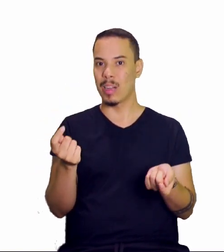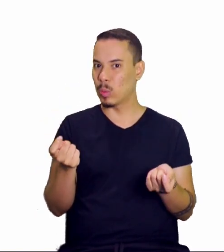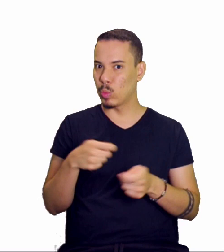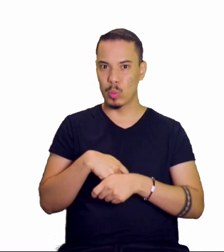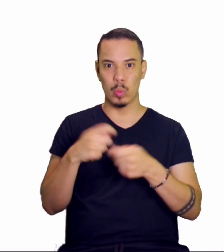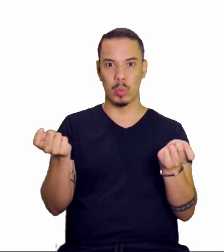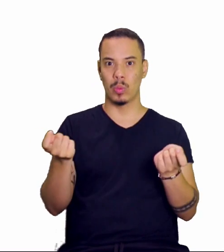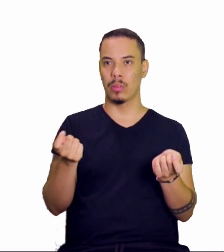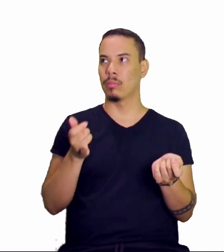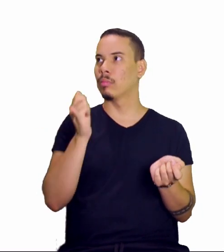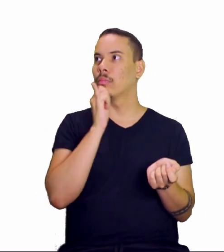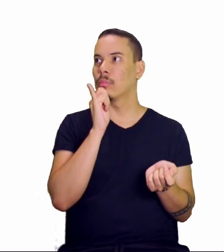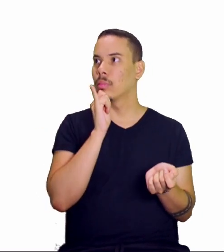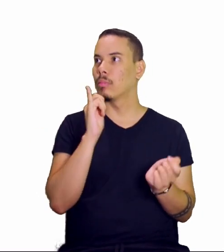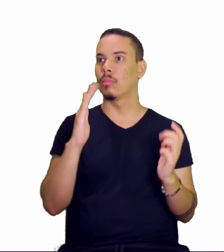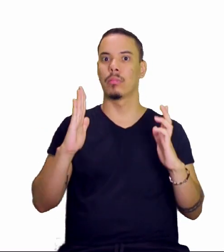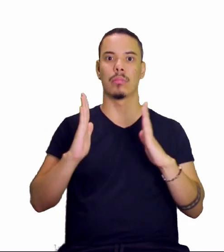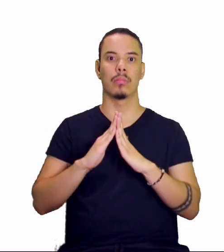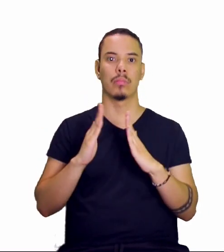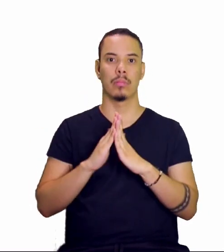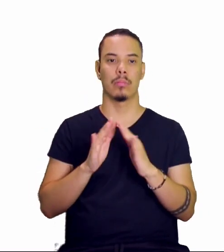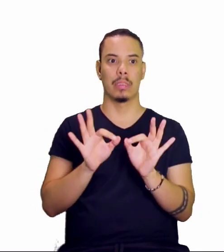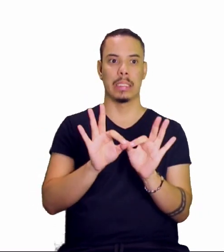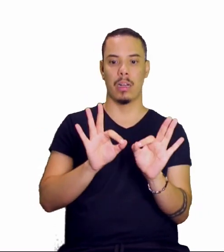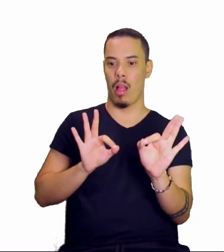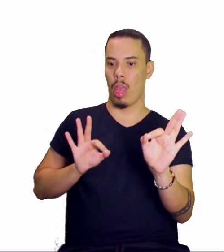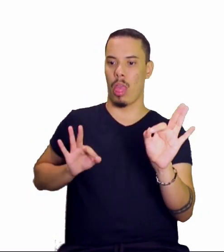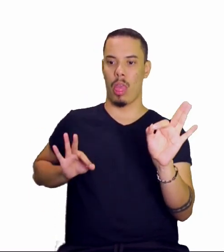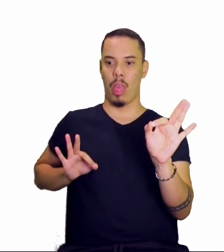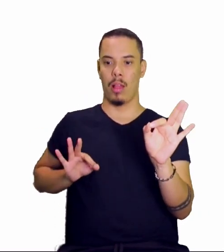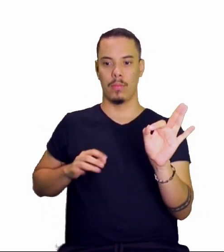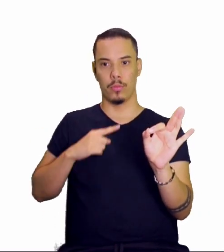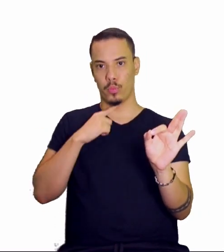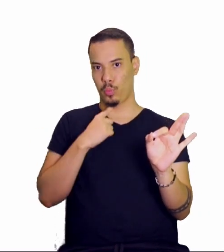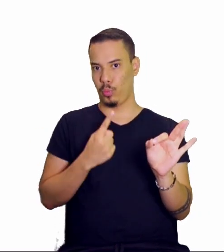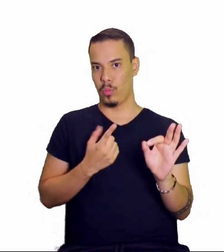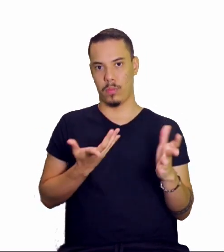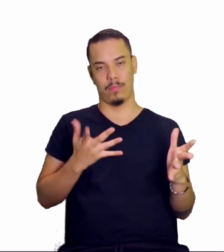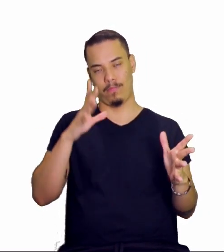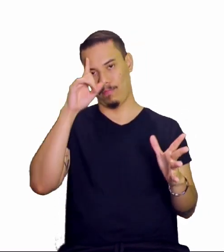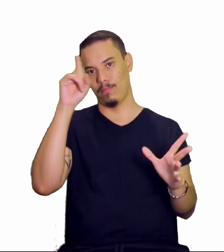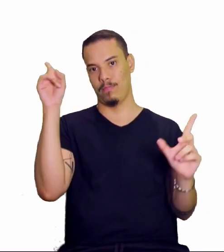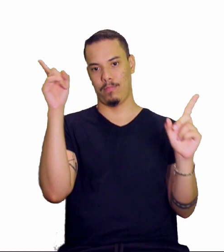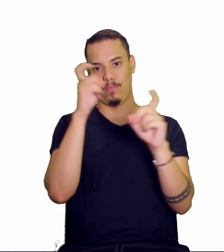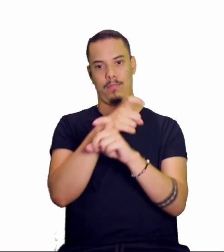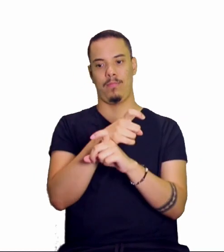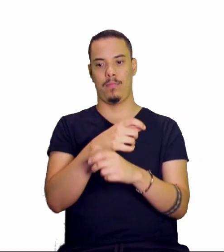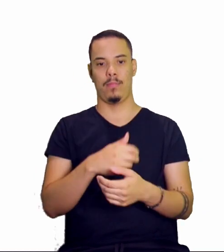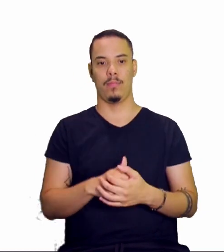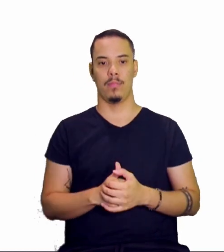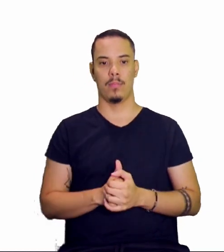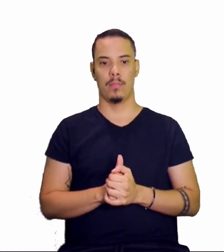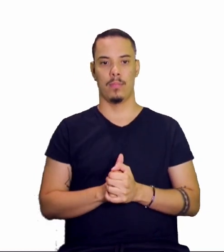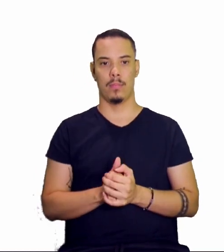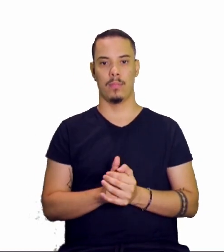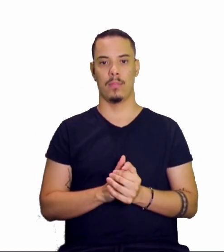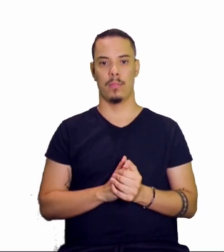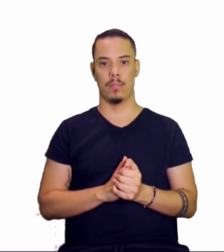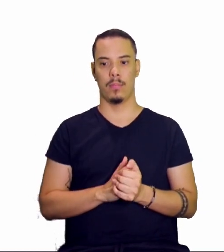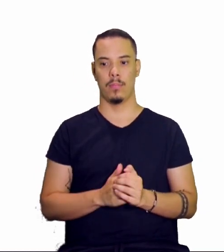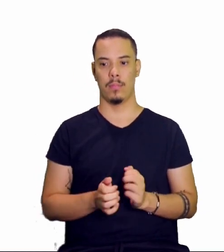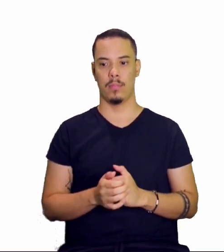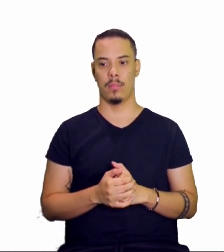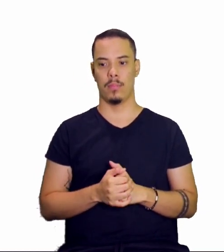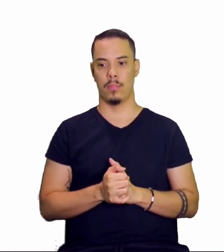Um terrenão, né? De 3 em 3 metros. Aí já fica complicado já. Justamente. Unidade de